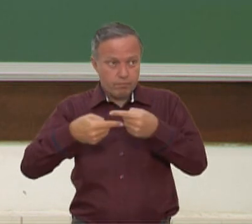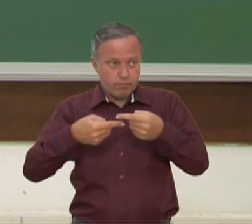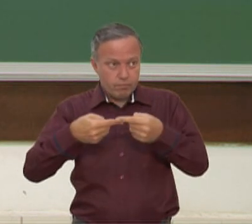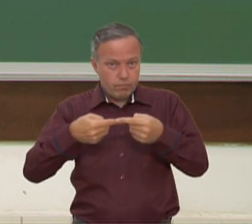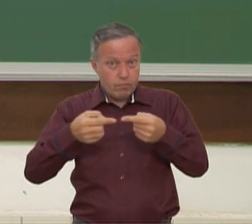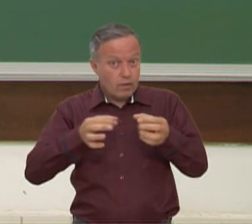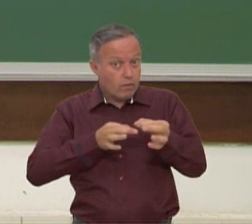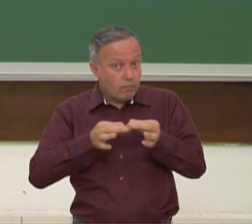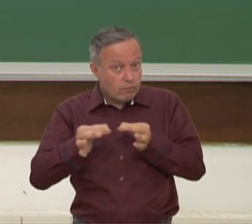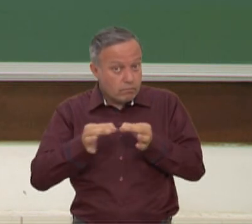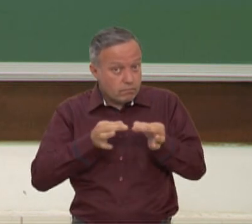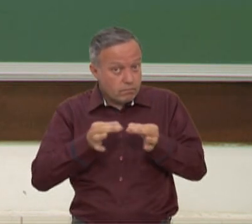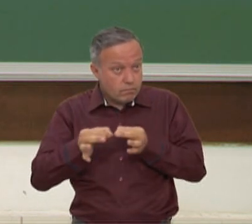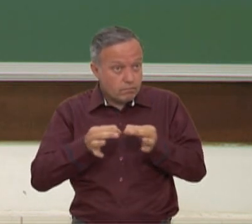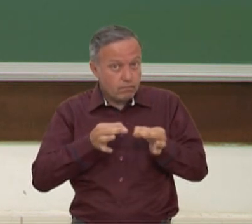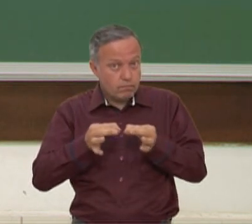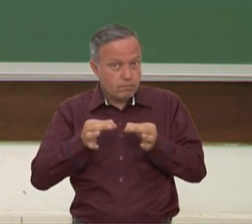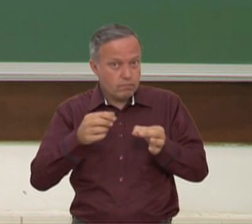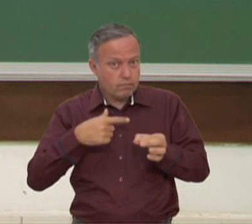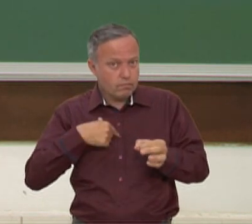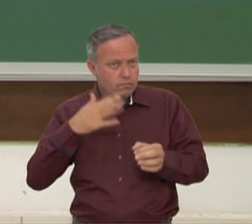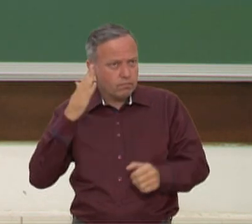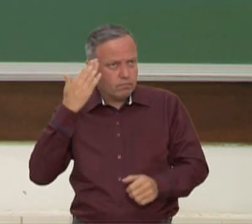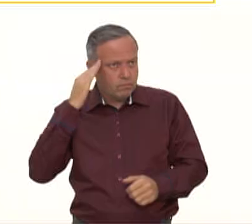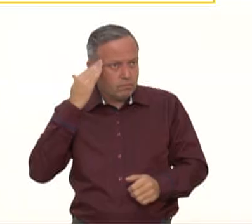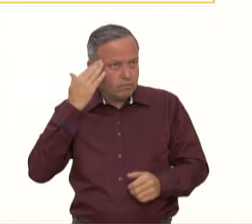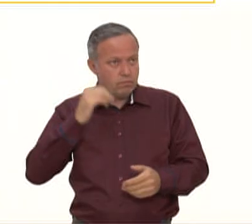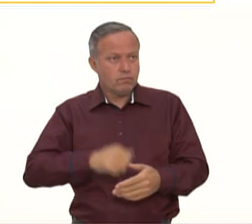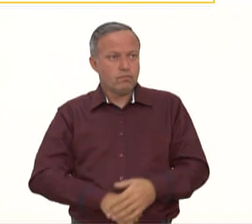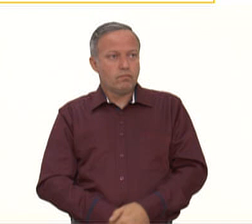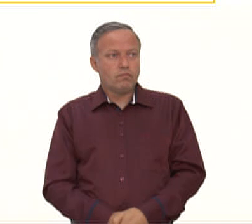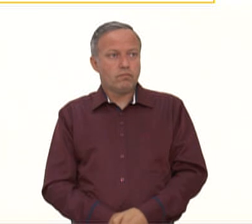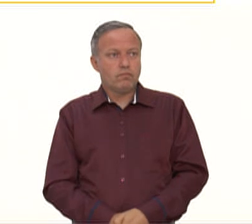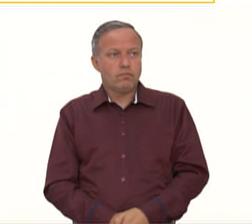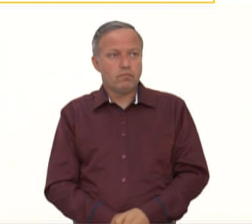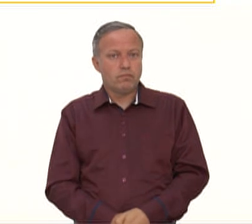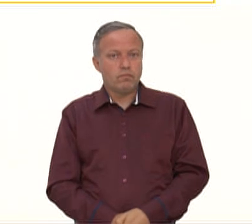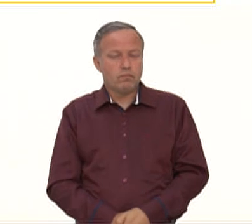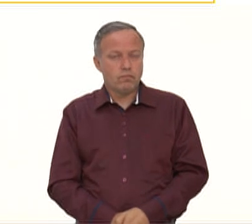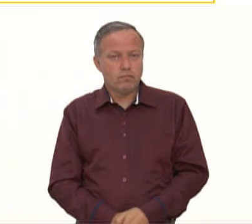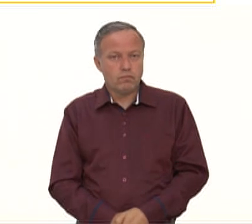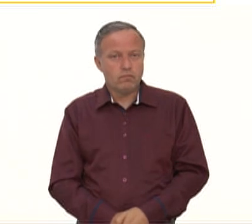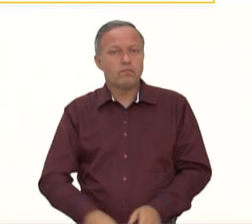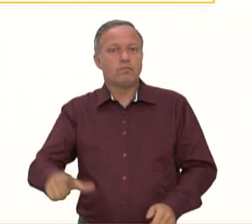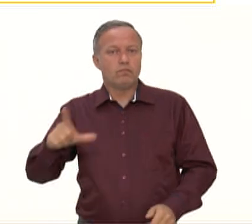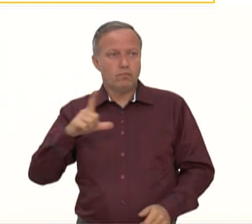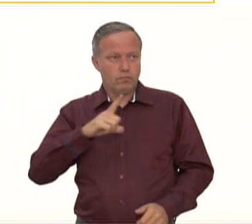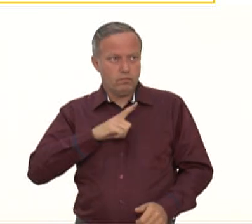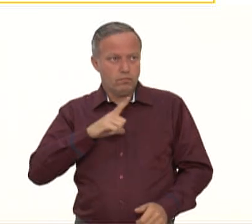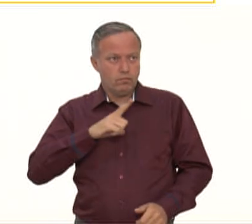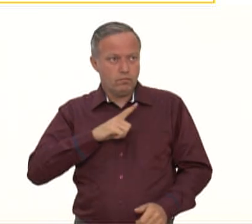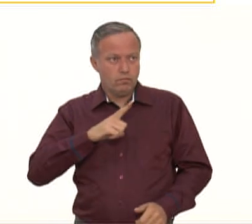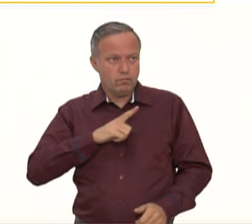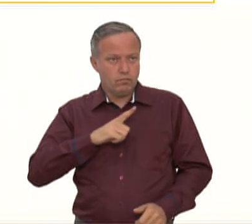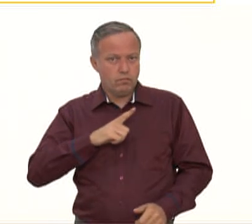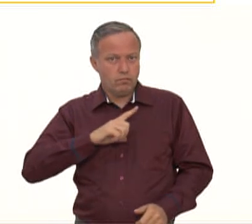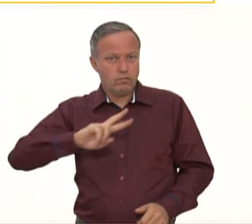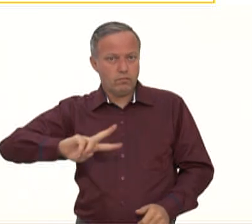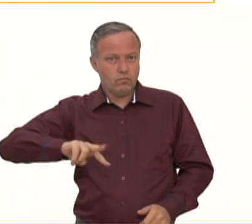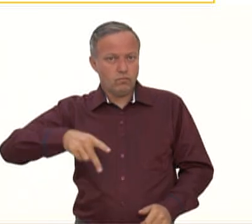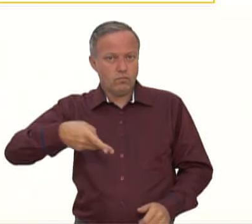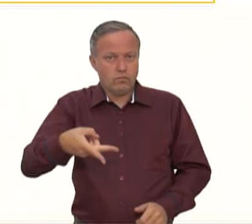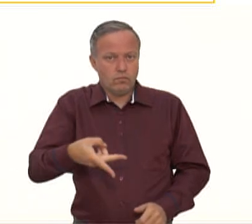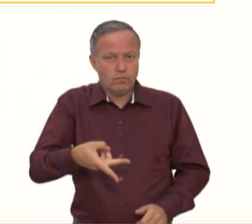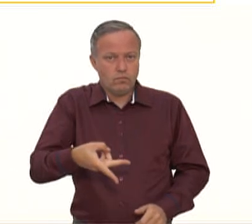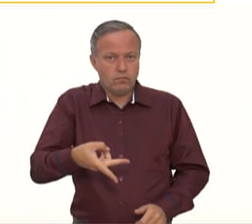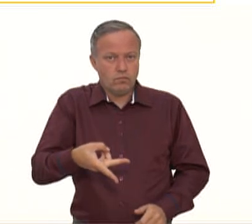essas ordens mundiais. Então, vamos entender esse contexto. Então, nós tínhamos aí a chamada